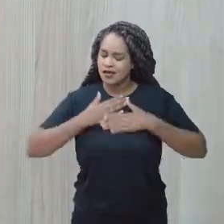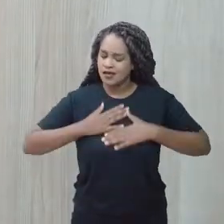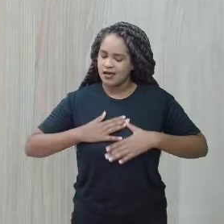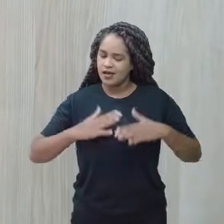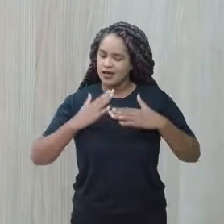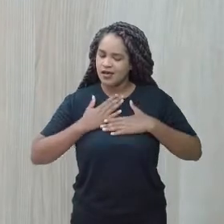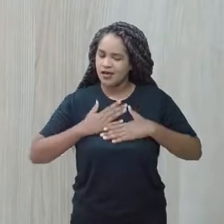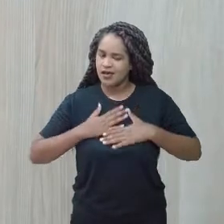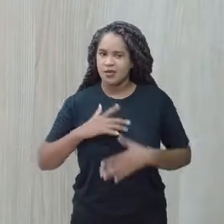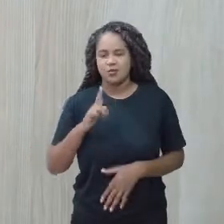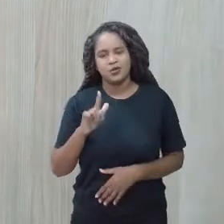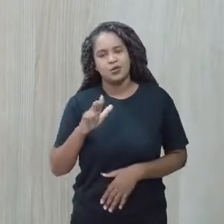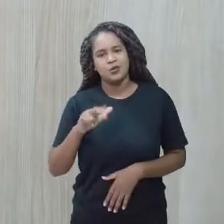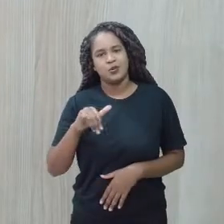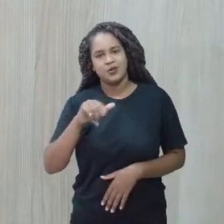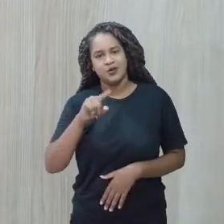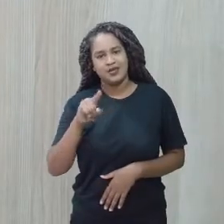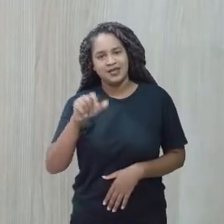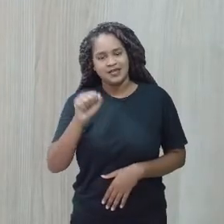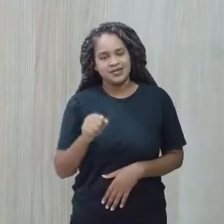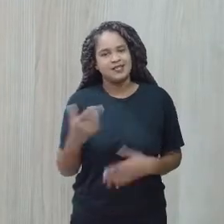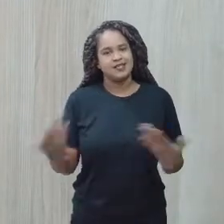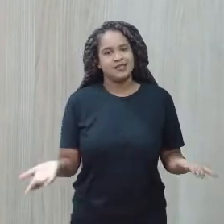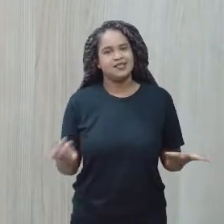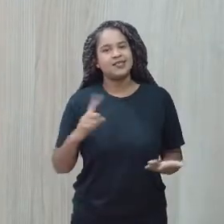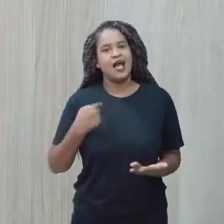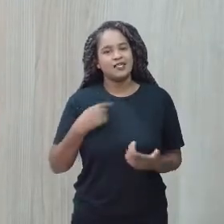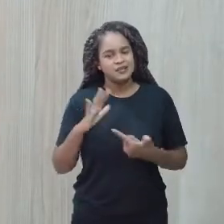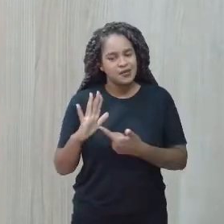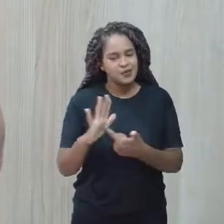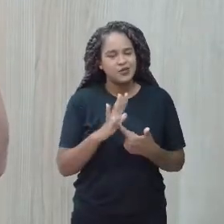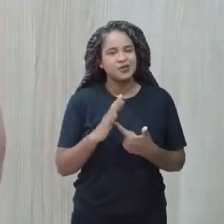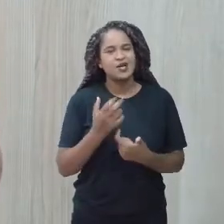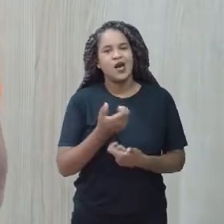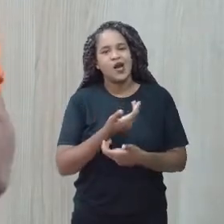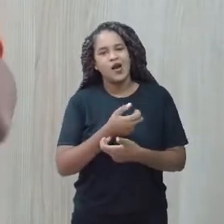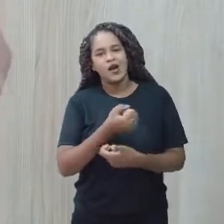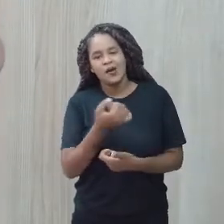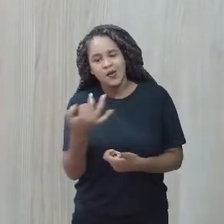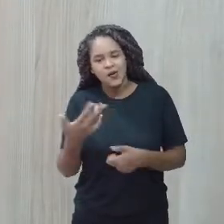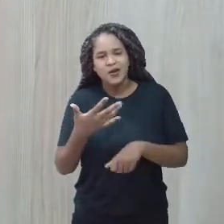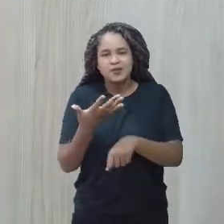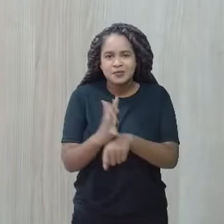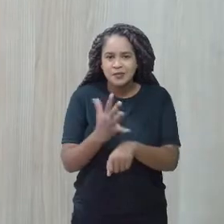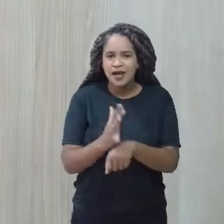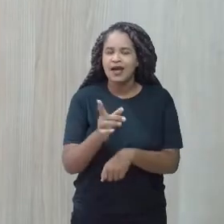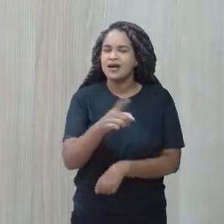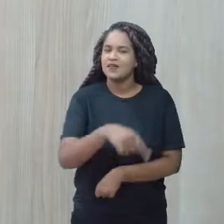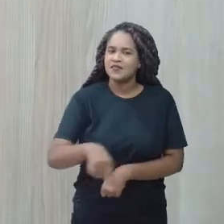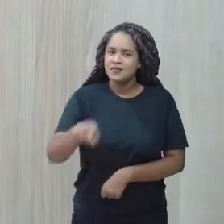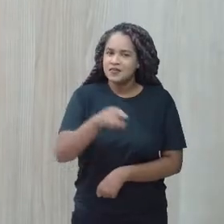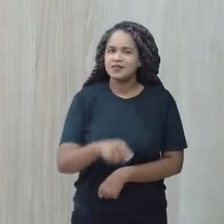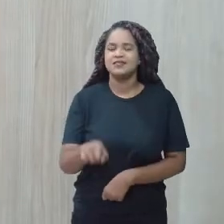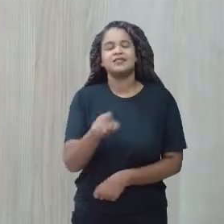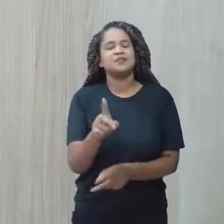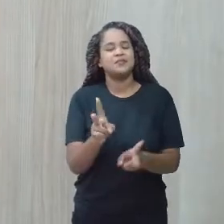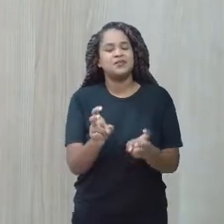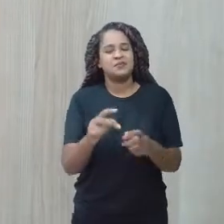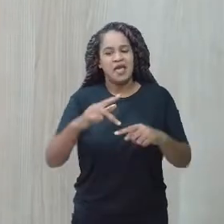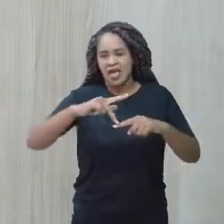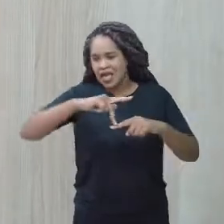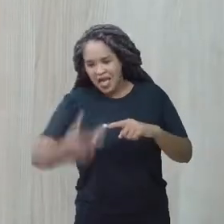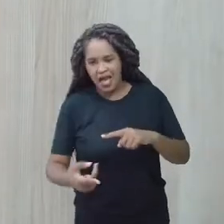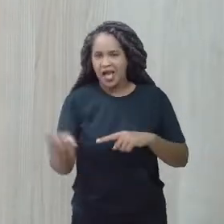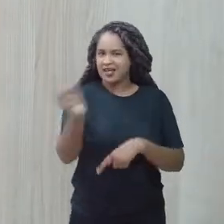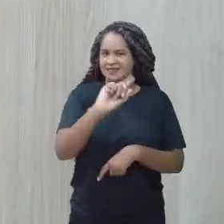Calma, Luísa. Vai jejuando que a gente vai trazer umas práticas aqui que você vai ver, você não cai na